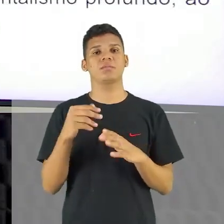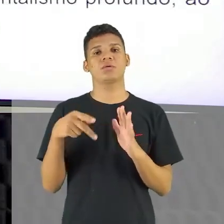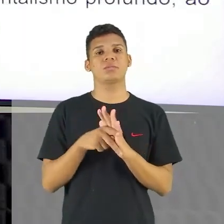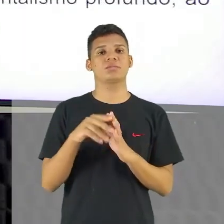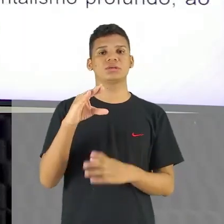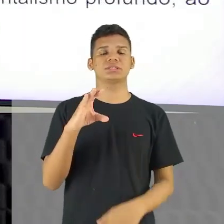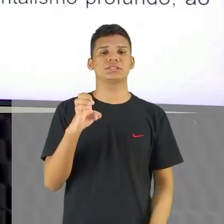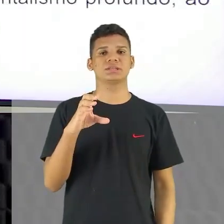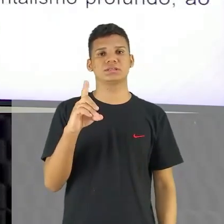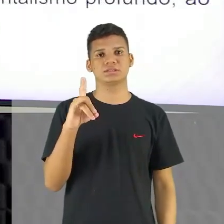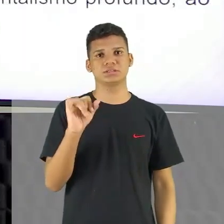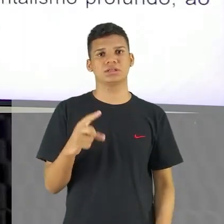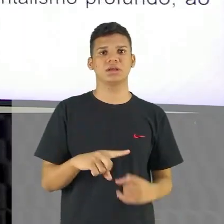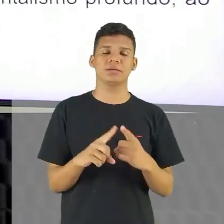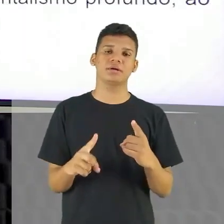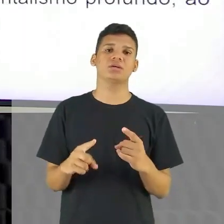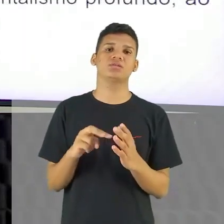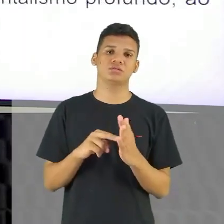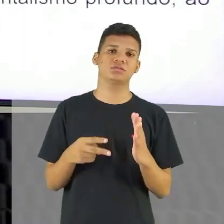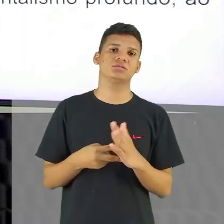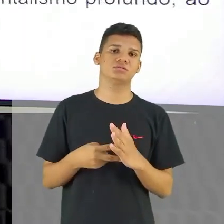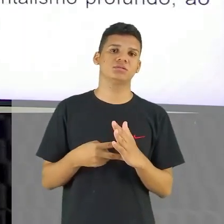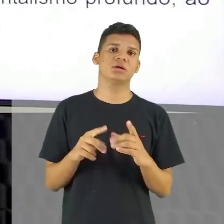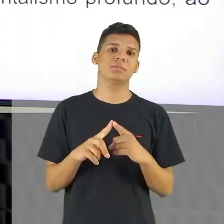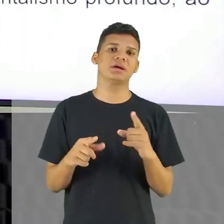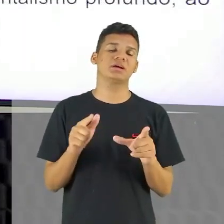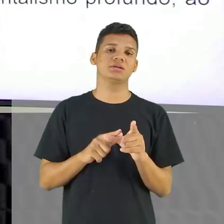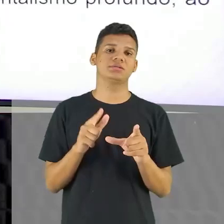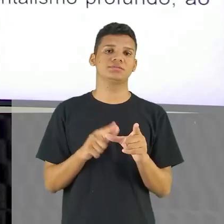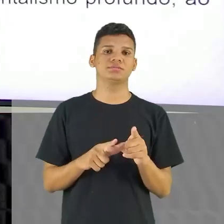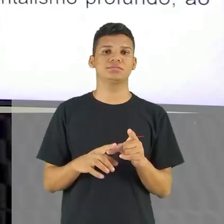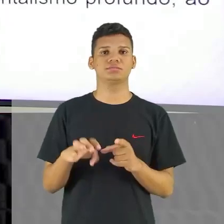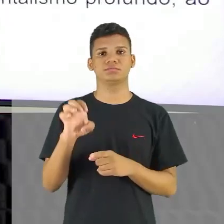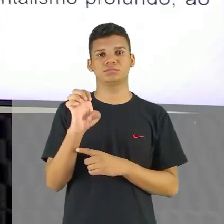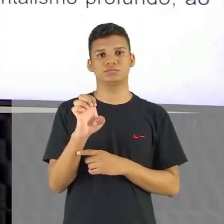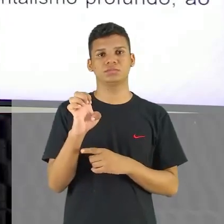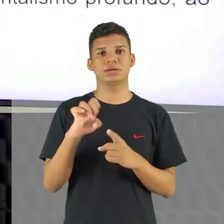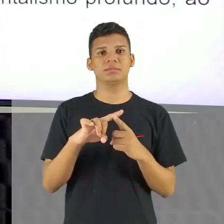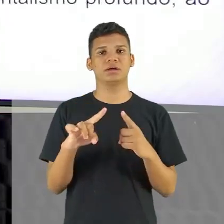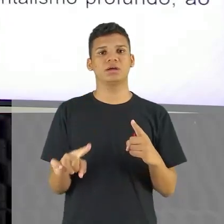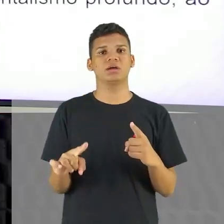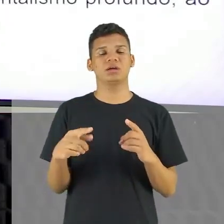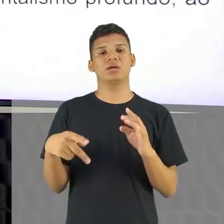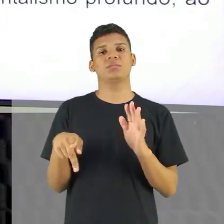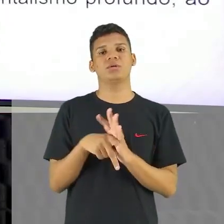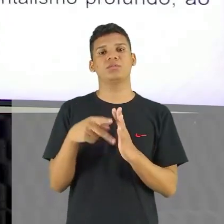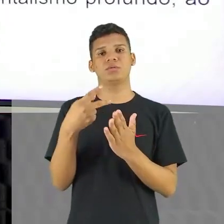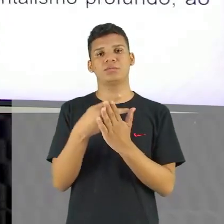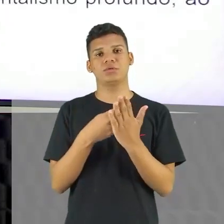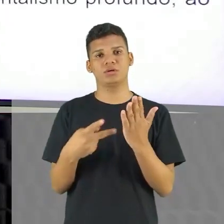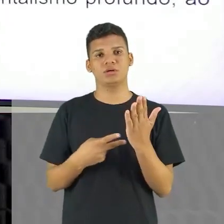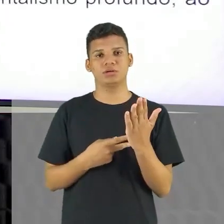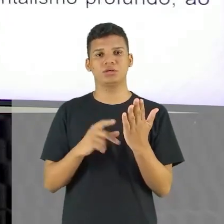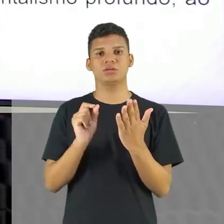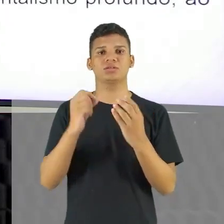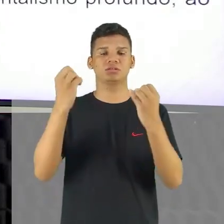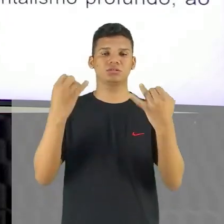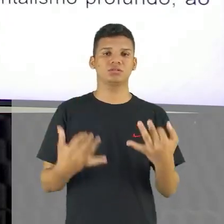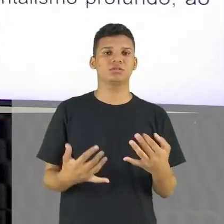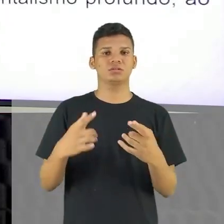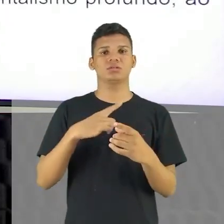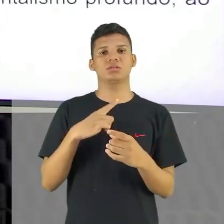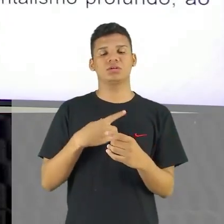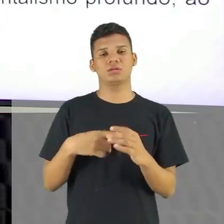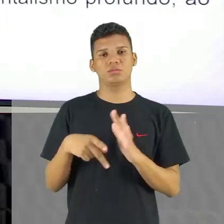Meirelles faz parte é o modernismo. E a letra E, nós temos a construção poética, exemplifica